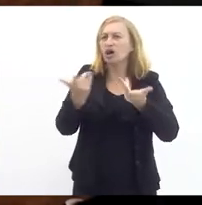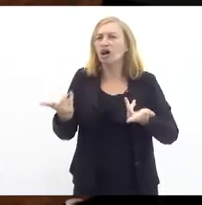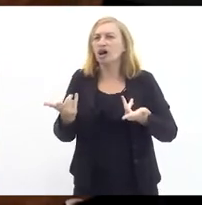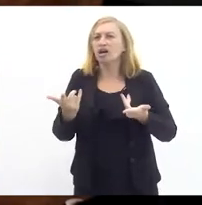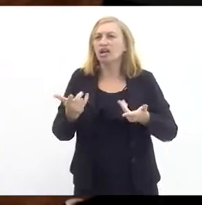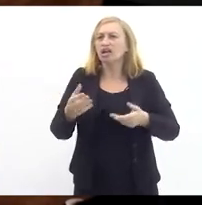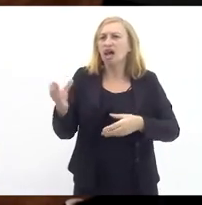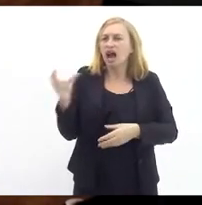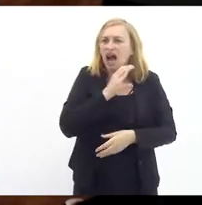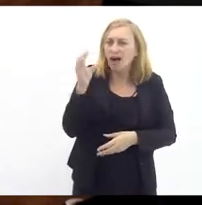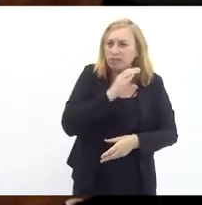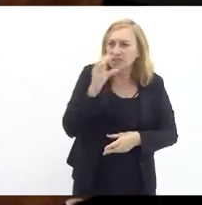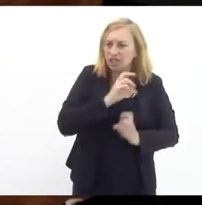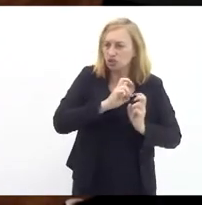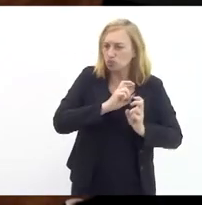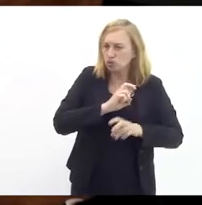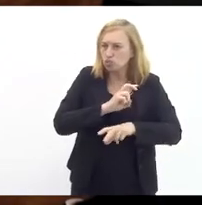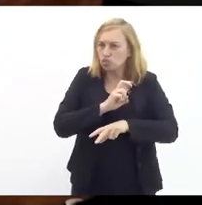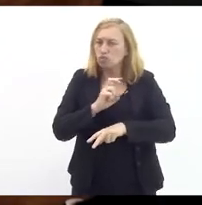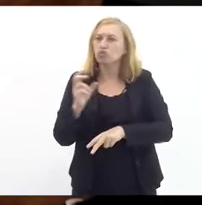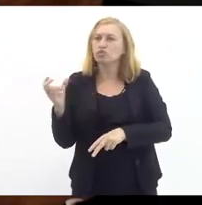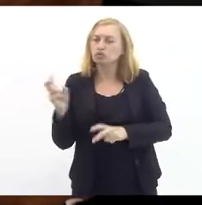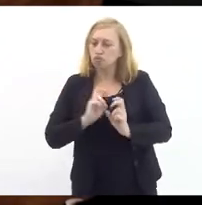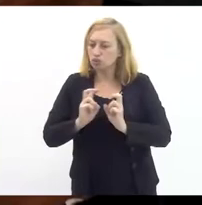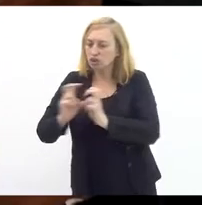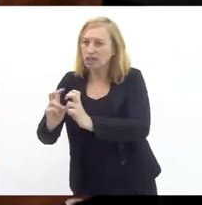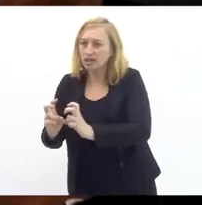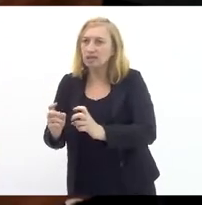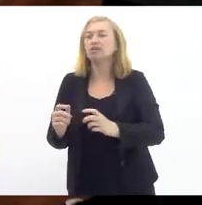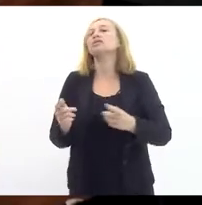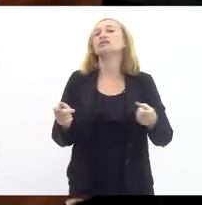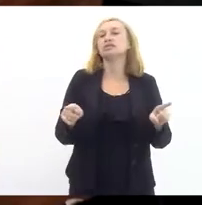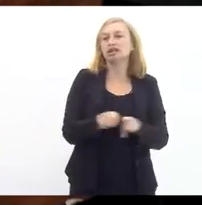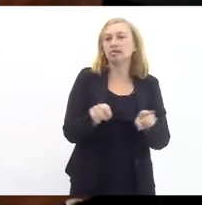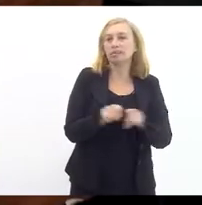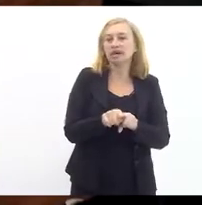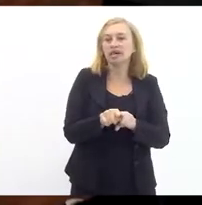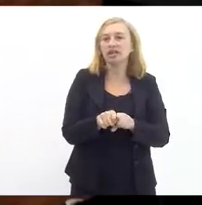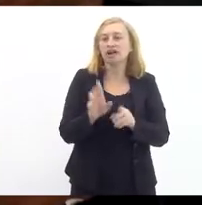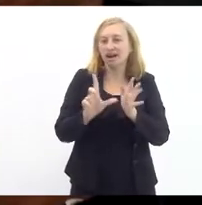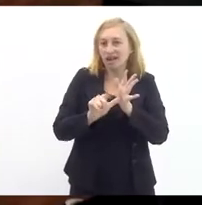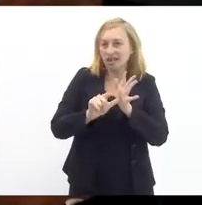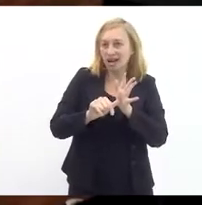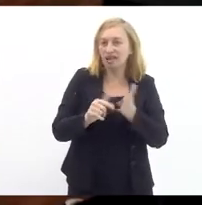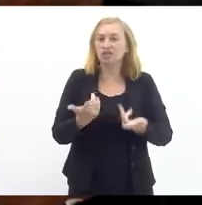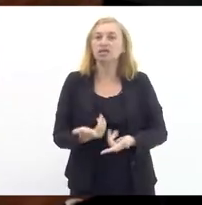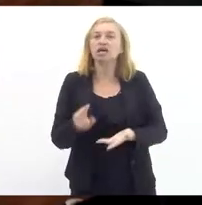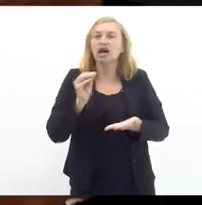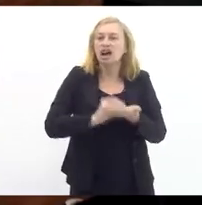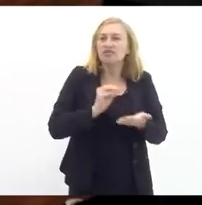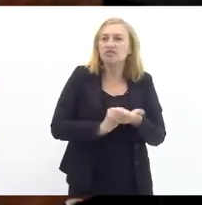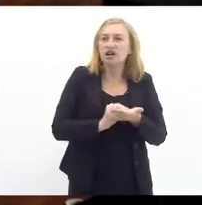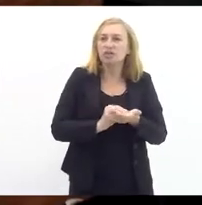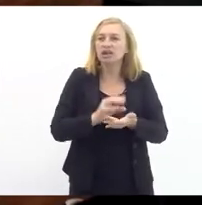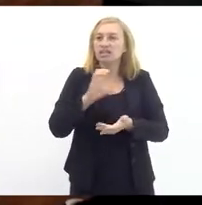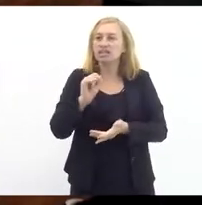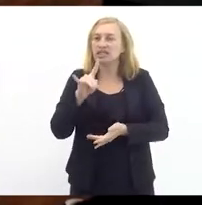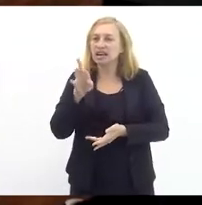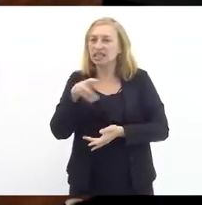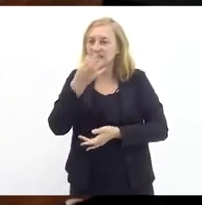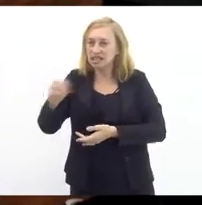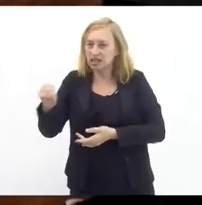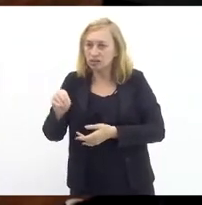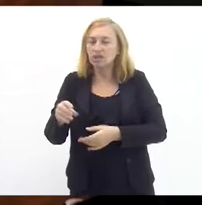a velocidade do trem, e isso faz com que gere muito atraso. Com a falta de sinalização, deputado Lucinha,